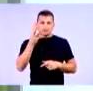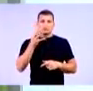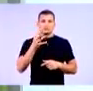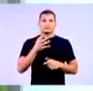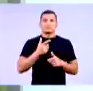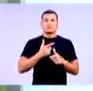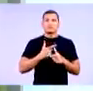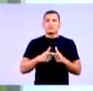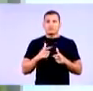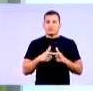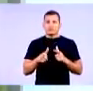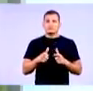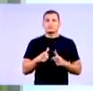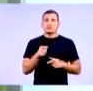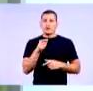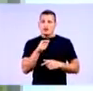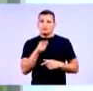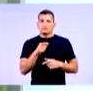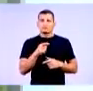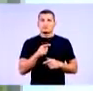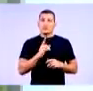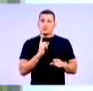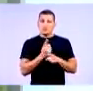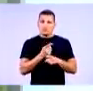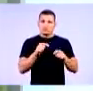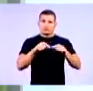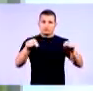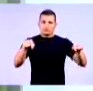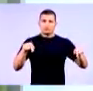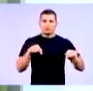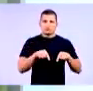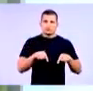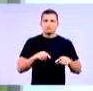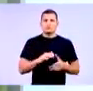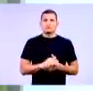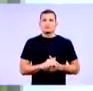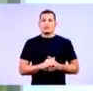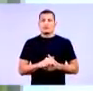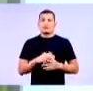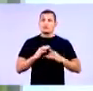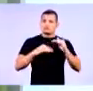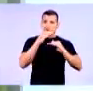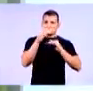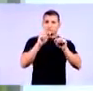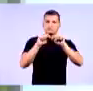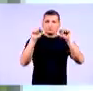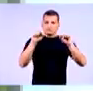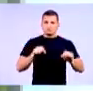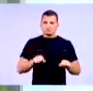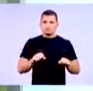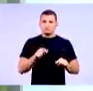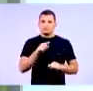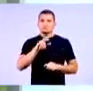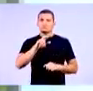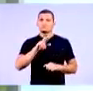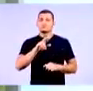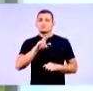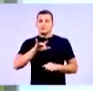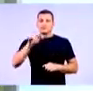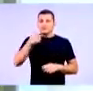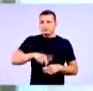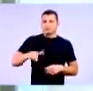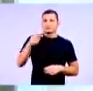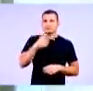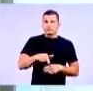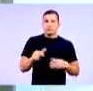né, uma solução para aquele problema que foi encontrado no setor. Então, a partir do momento que a gente desenvolve o sistema, ele vai repetir um conjunto de